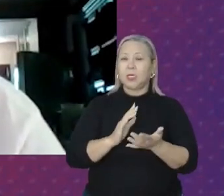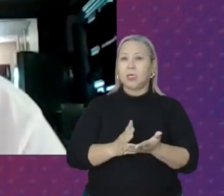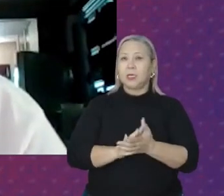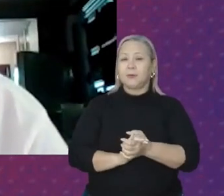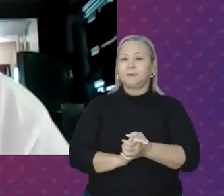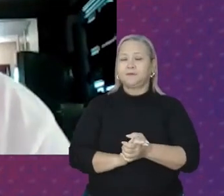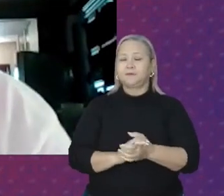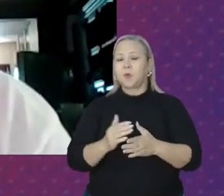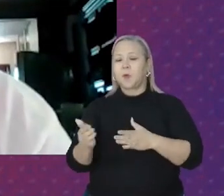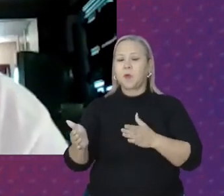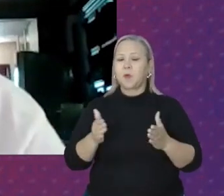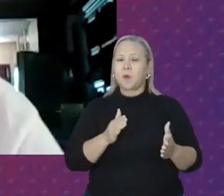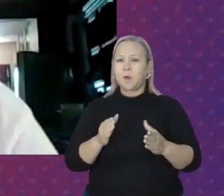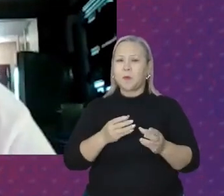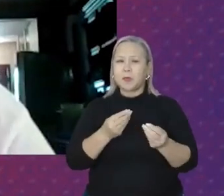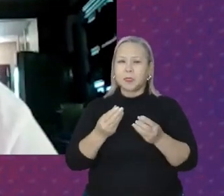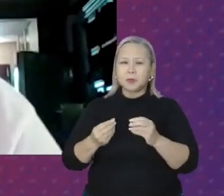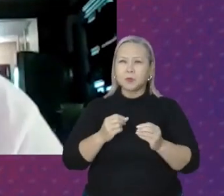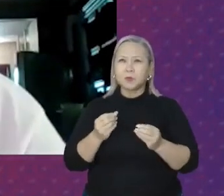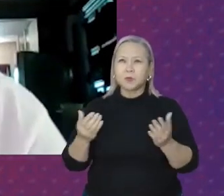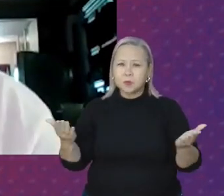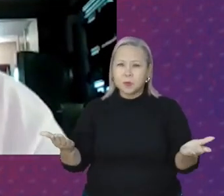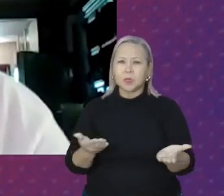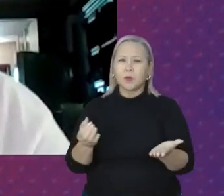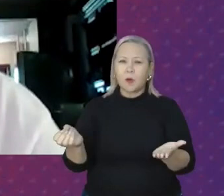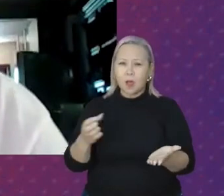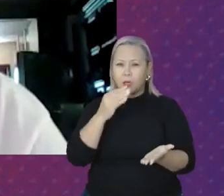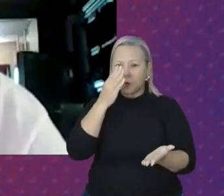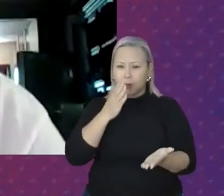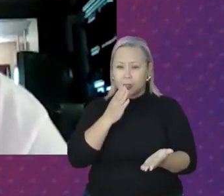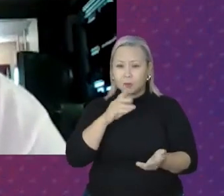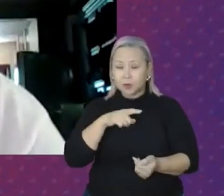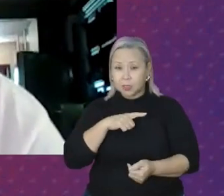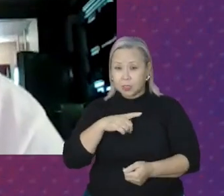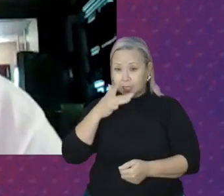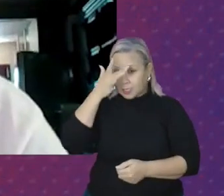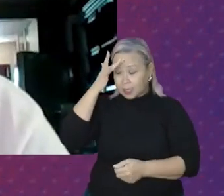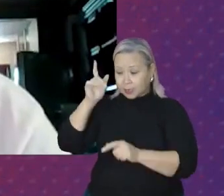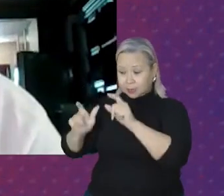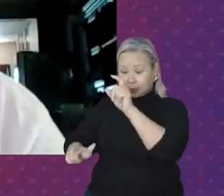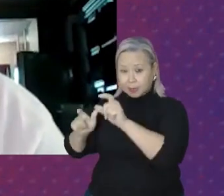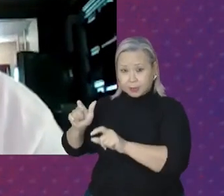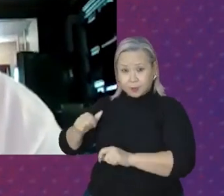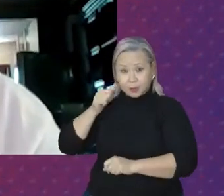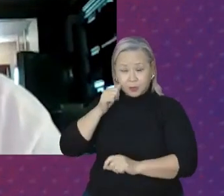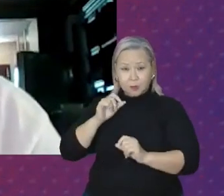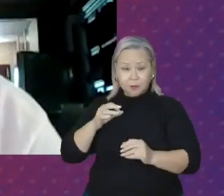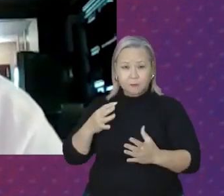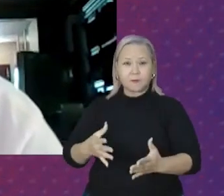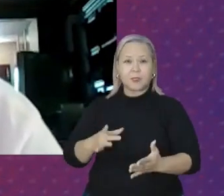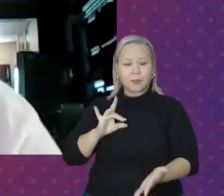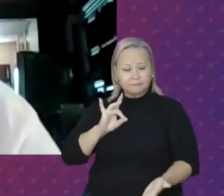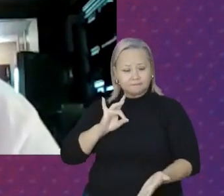de um momento ímpar vivido no Brasil, onde essas pessoas vão ser